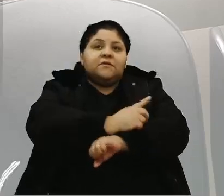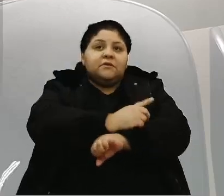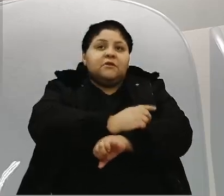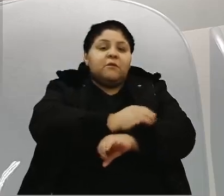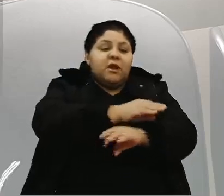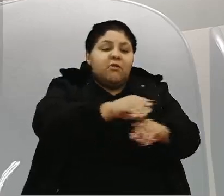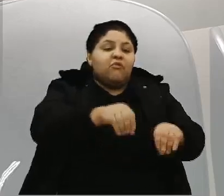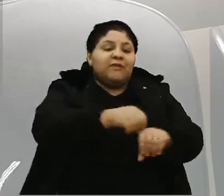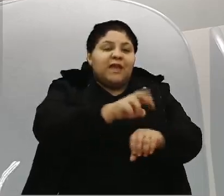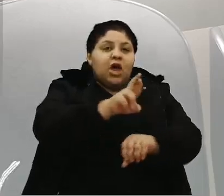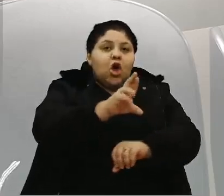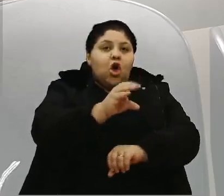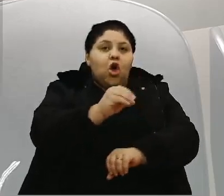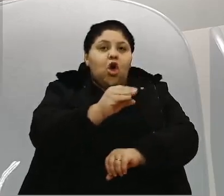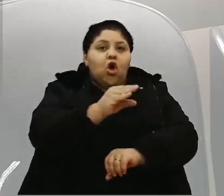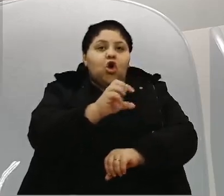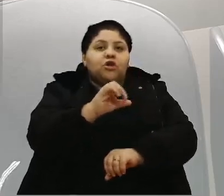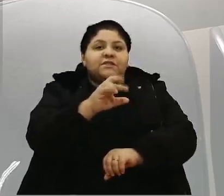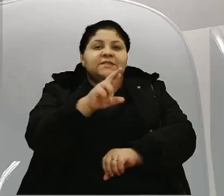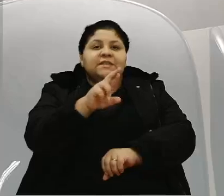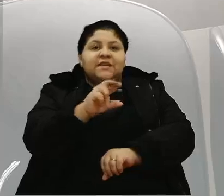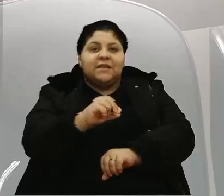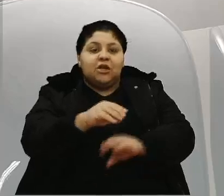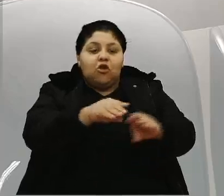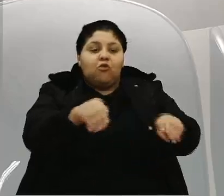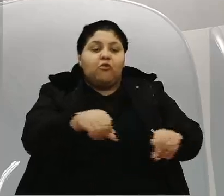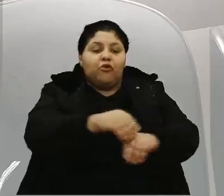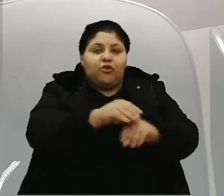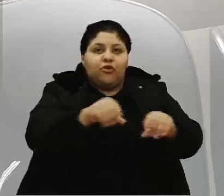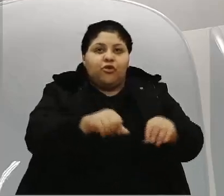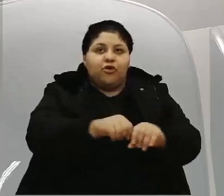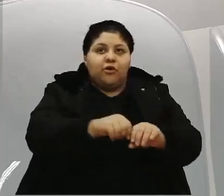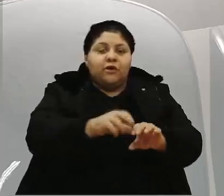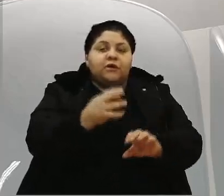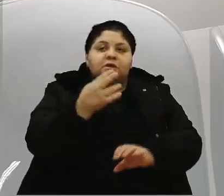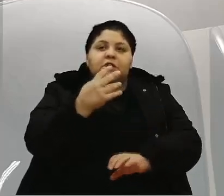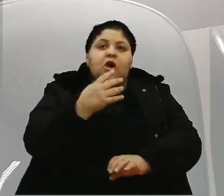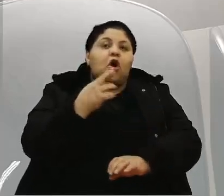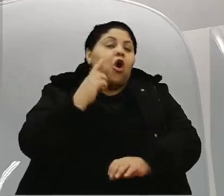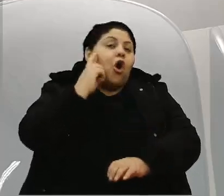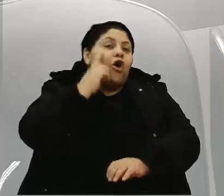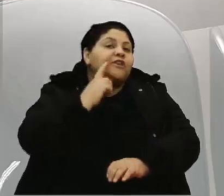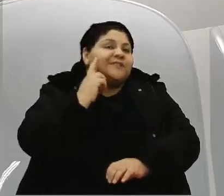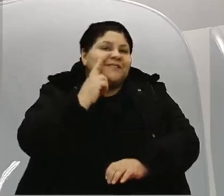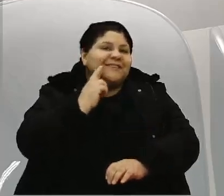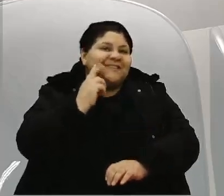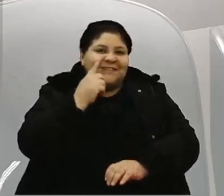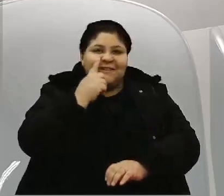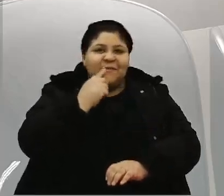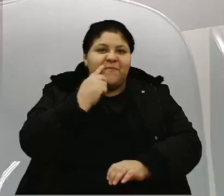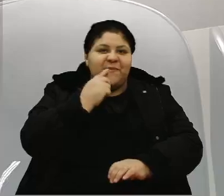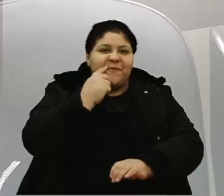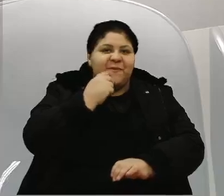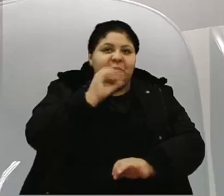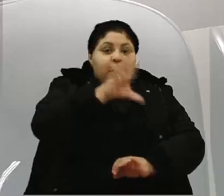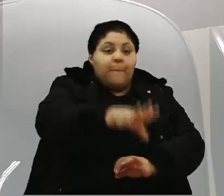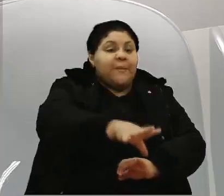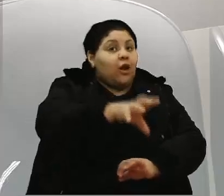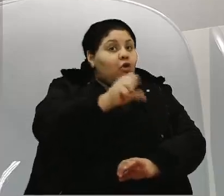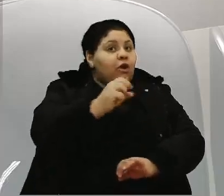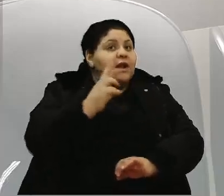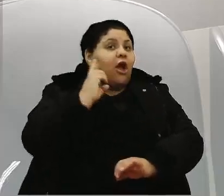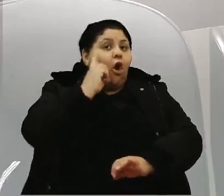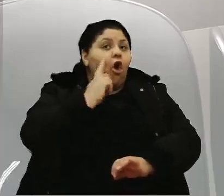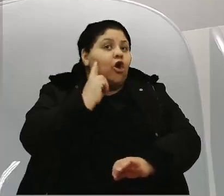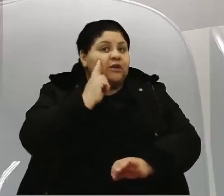roseiras. Eu podei e plantei rosas vermelhas, para colher rosas